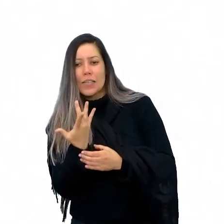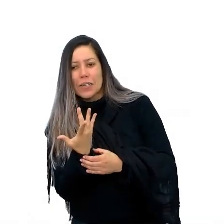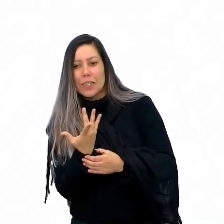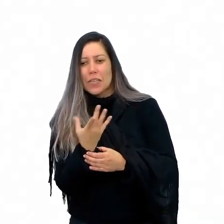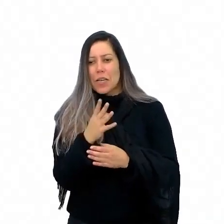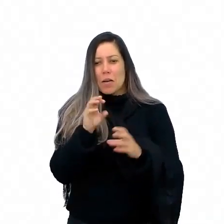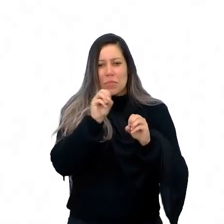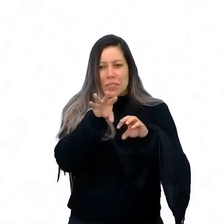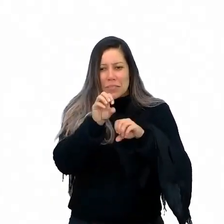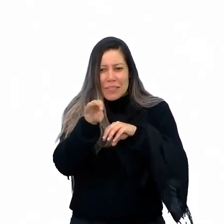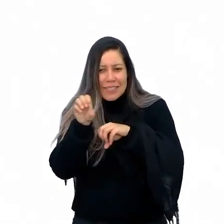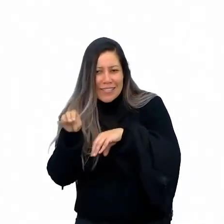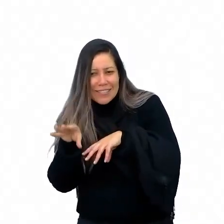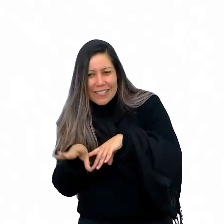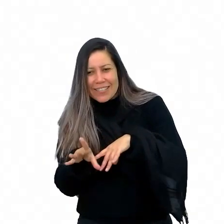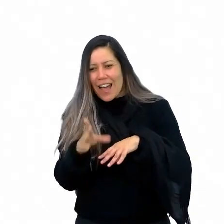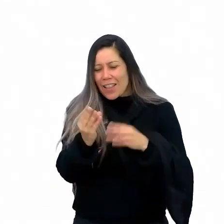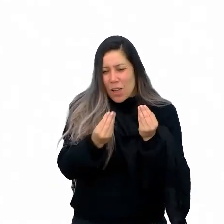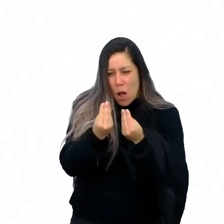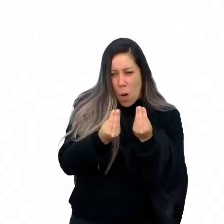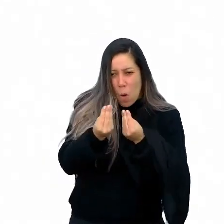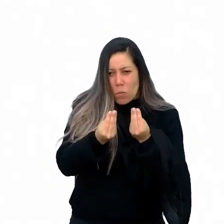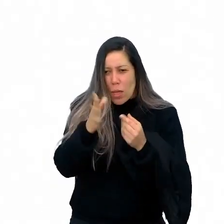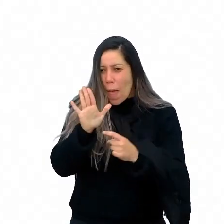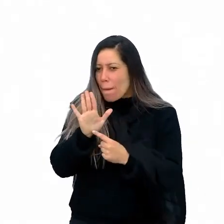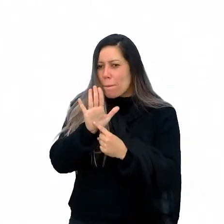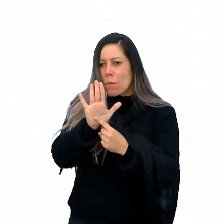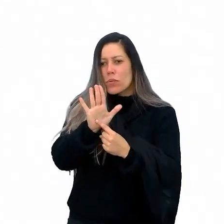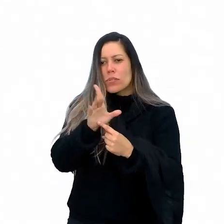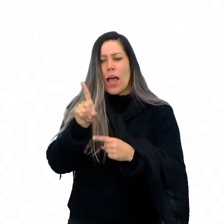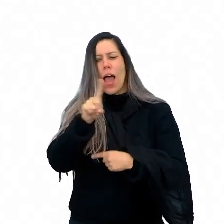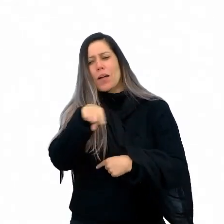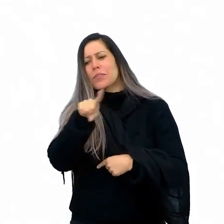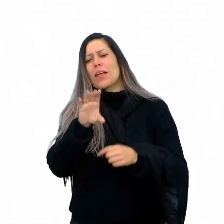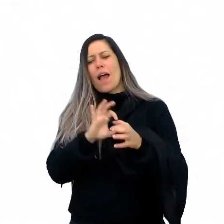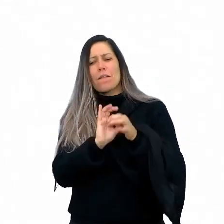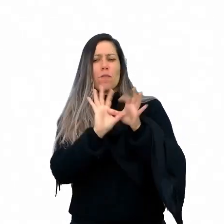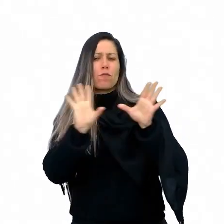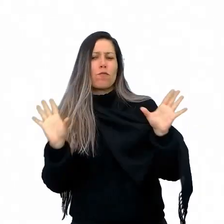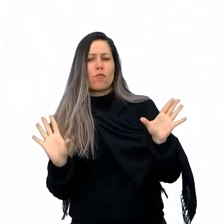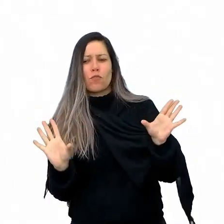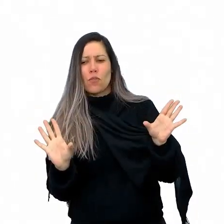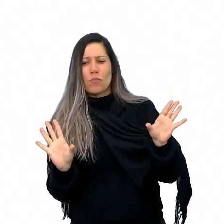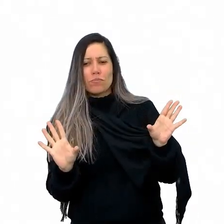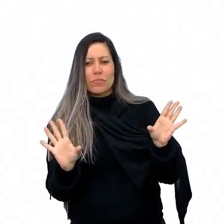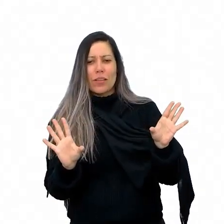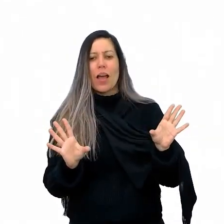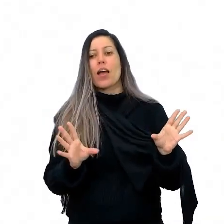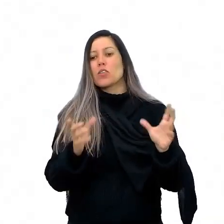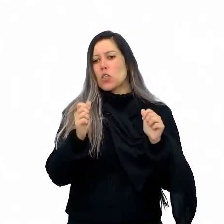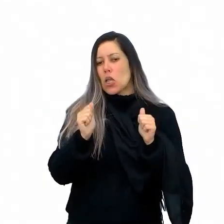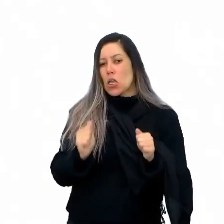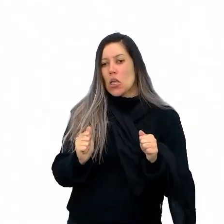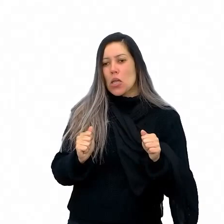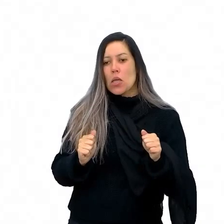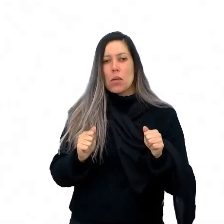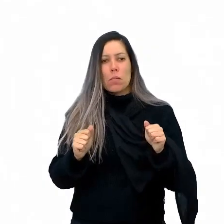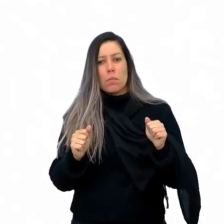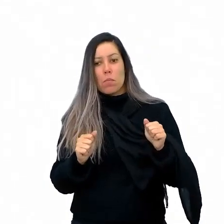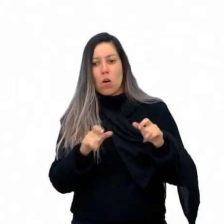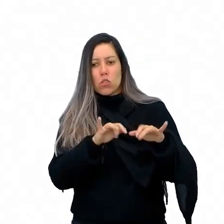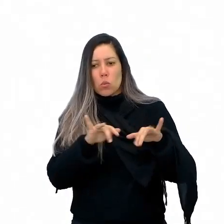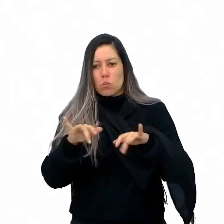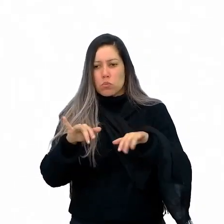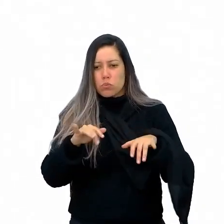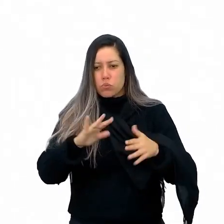né? Para que vocês, de fato, fiquem muito à vontade aí na hora de poder acessar esse conteúdo,